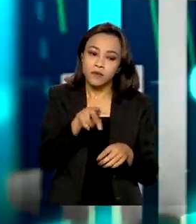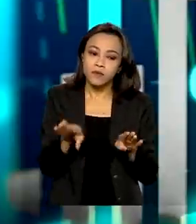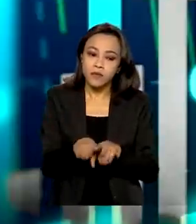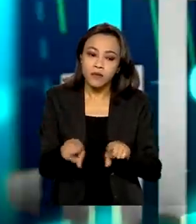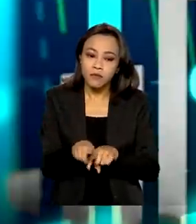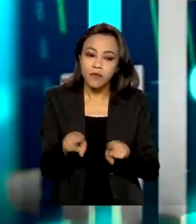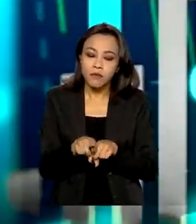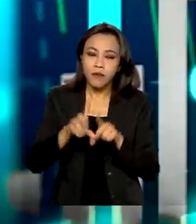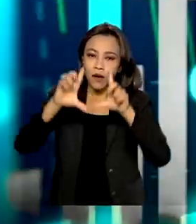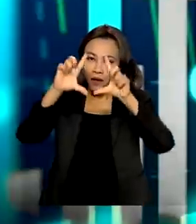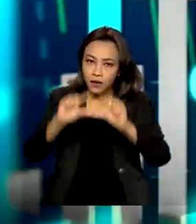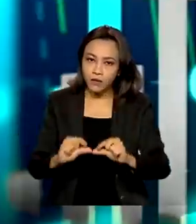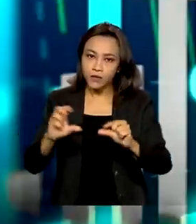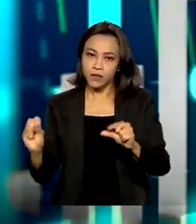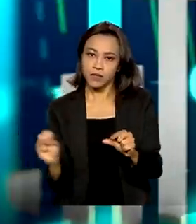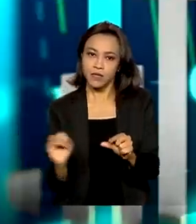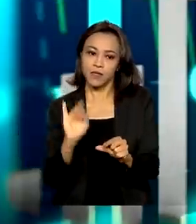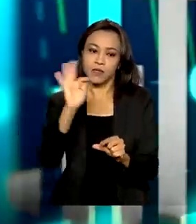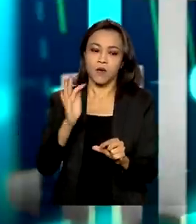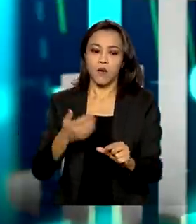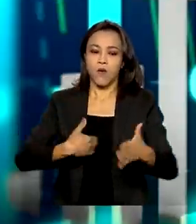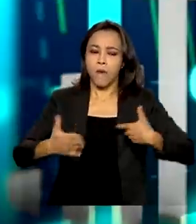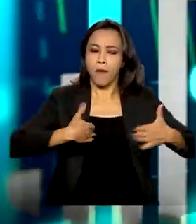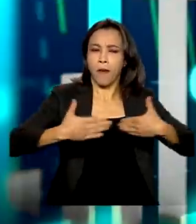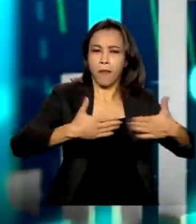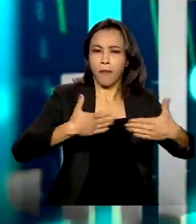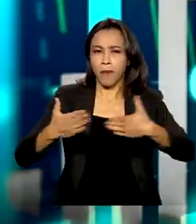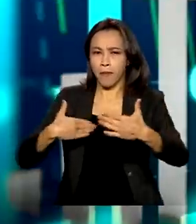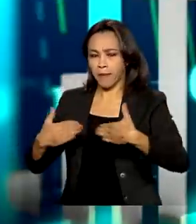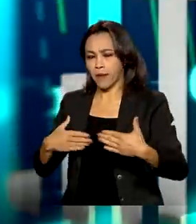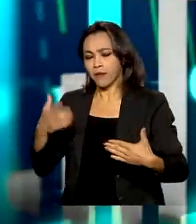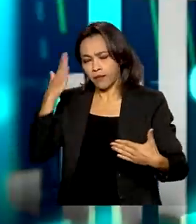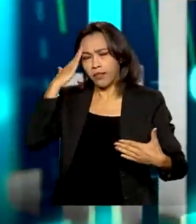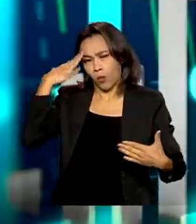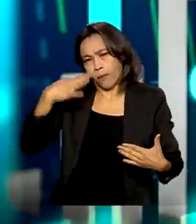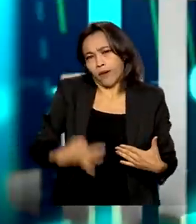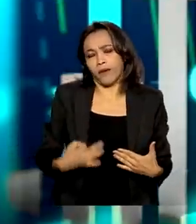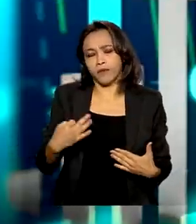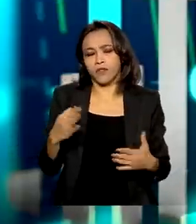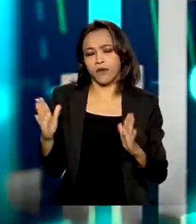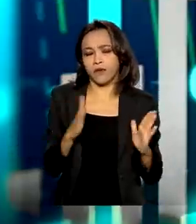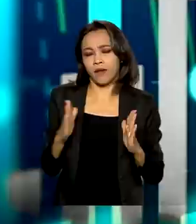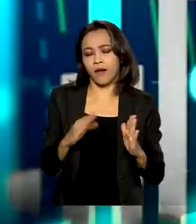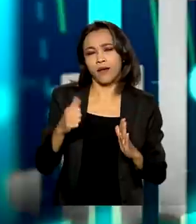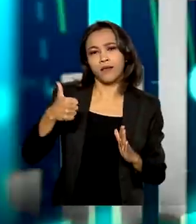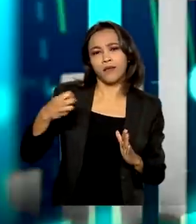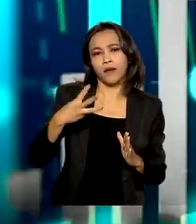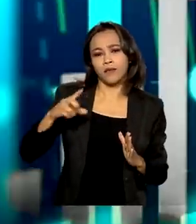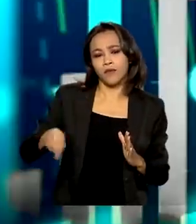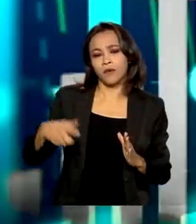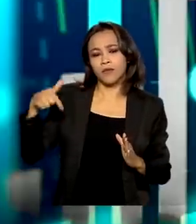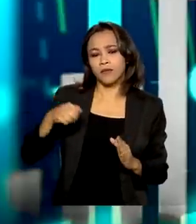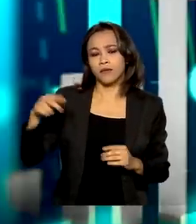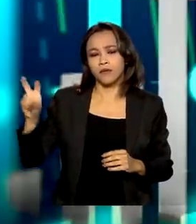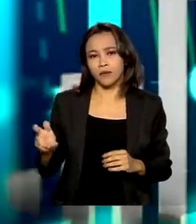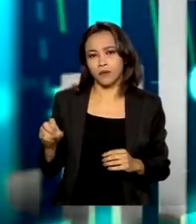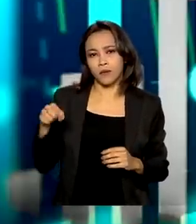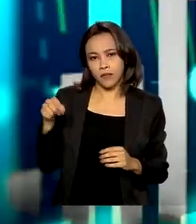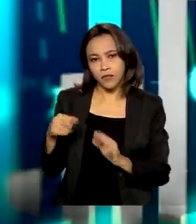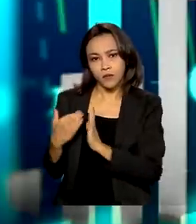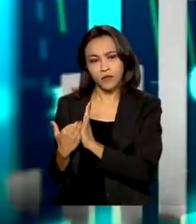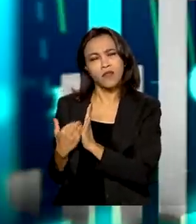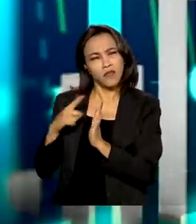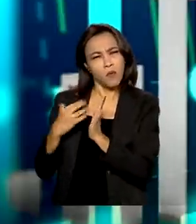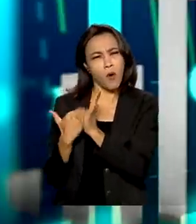de desaceleração da inflação, o mercado entende que elas devem ficar este ano em torno de 13,75%, que seria um reajuste